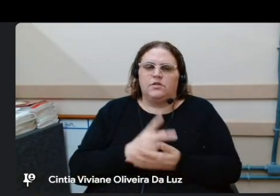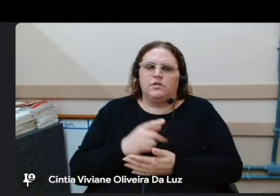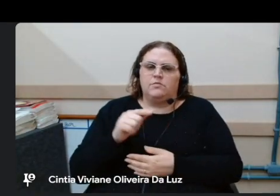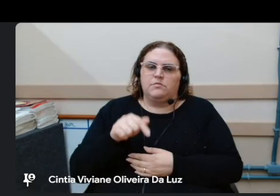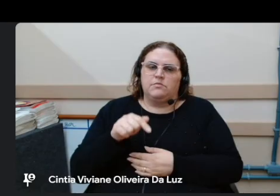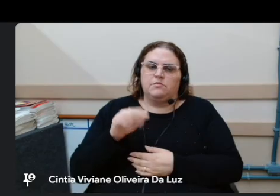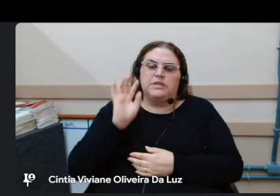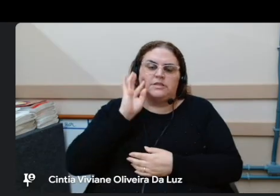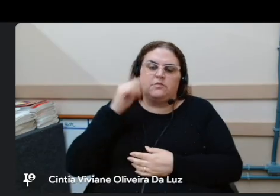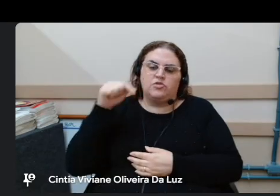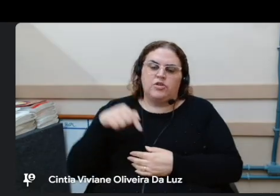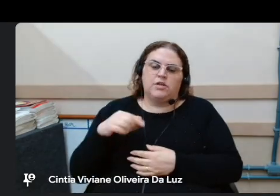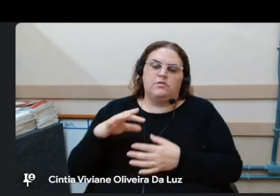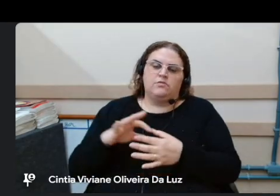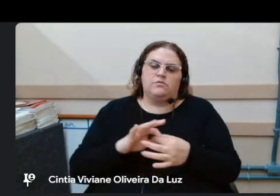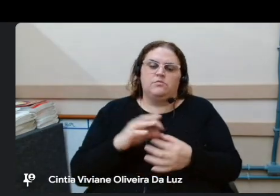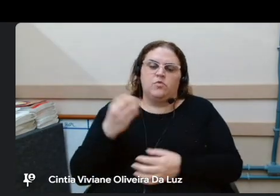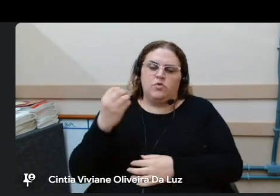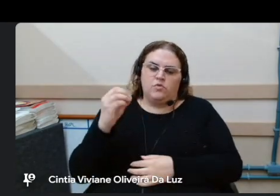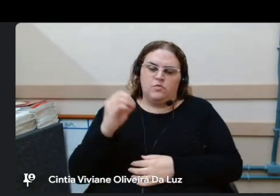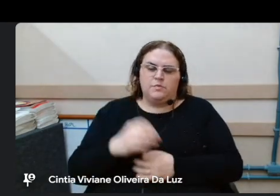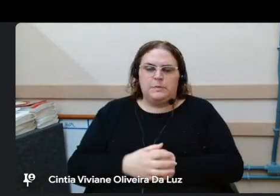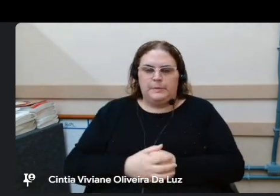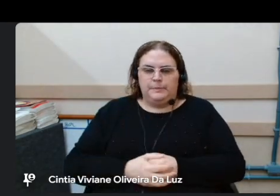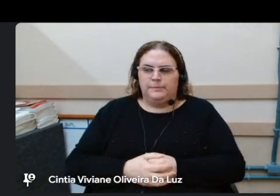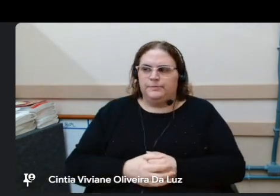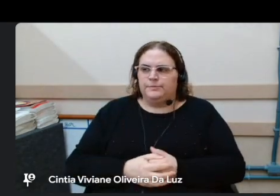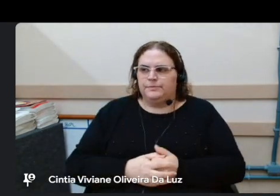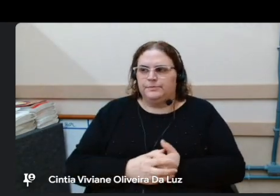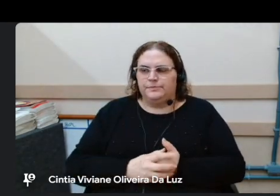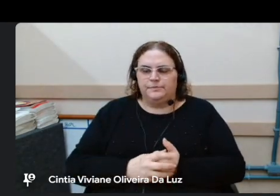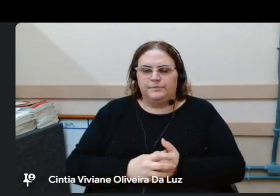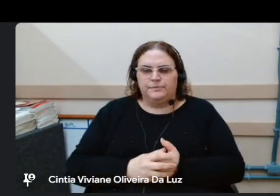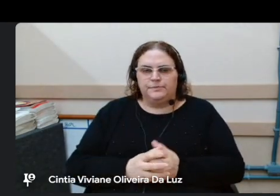maior pelo menos aqui no contexto de Porto Alegre